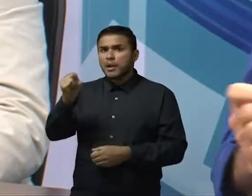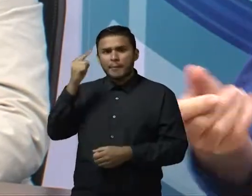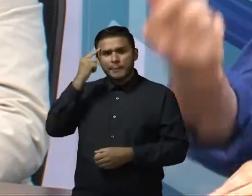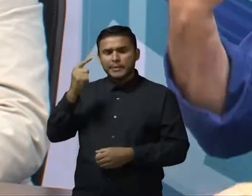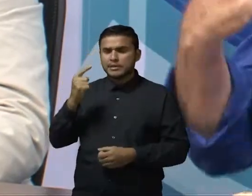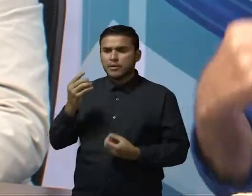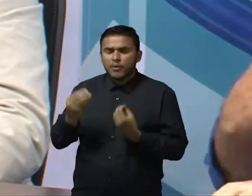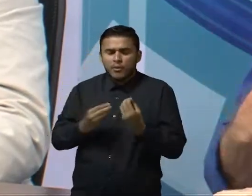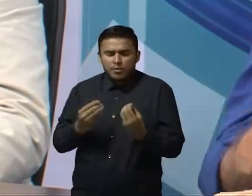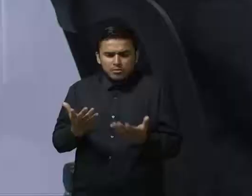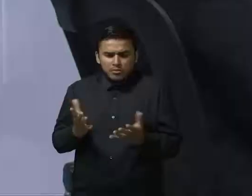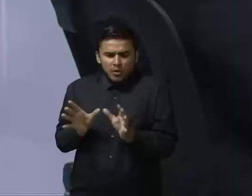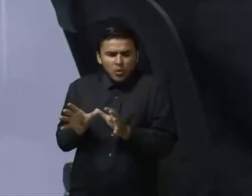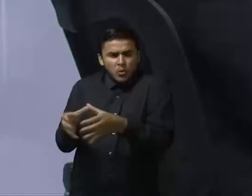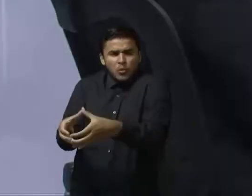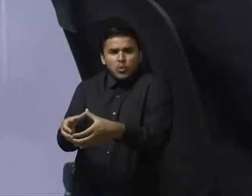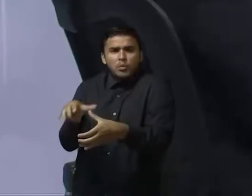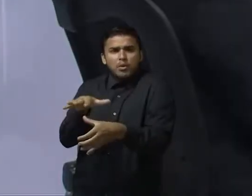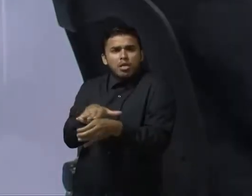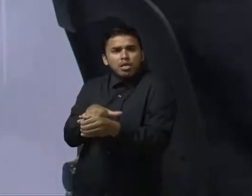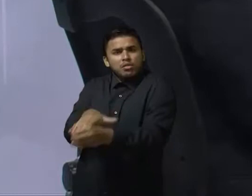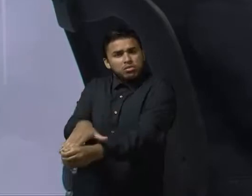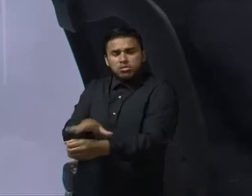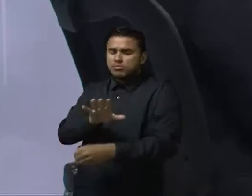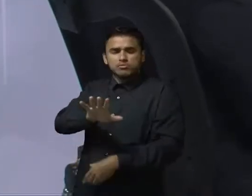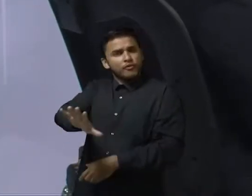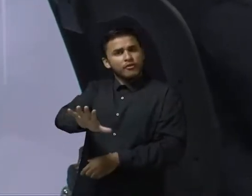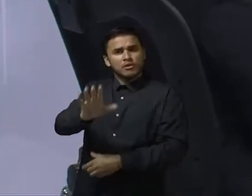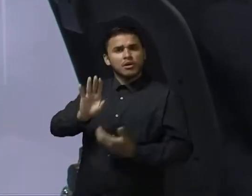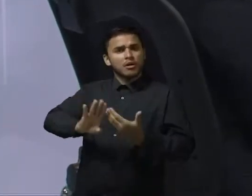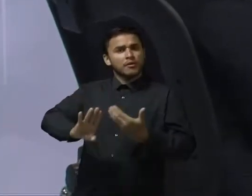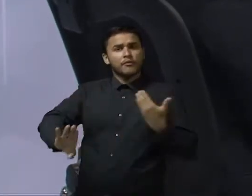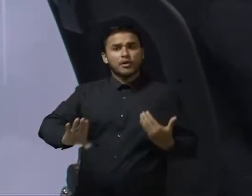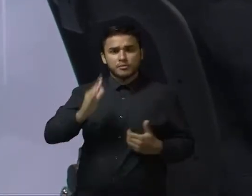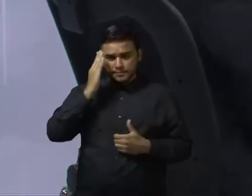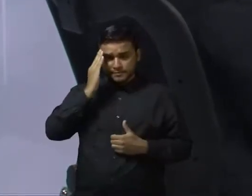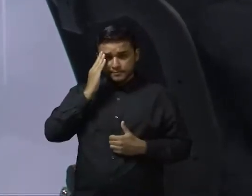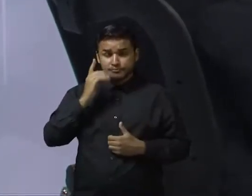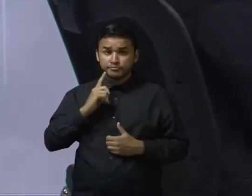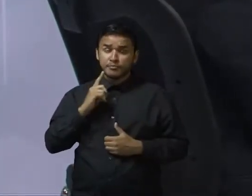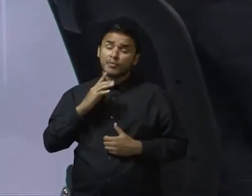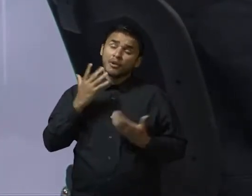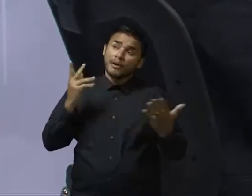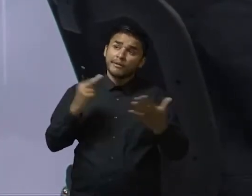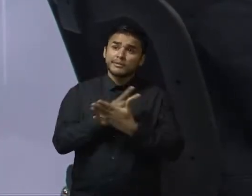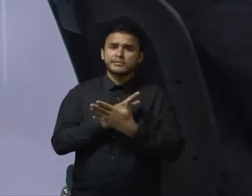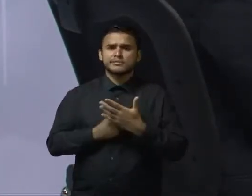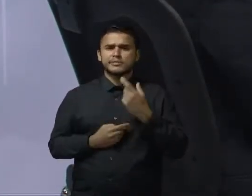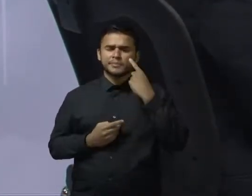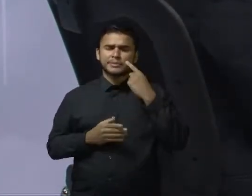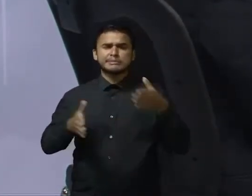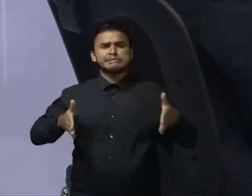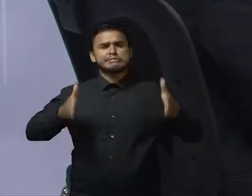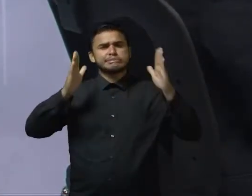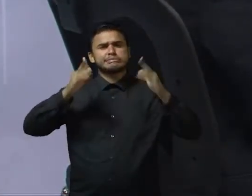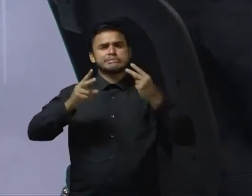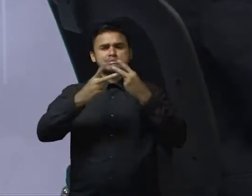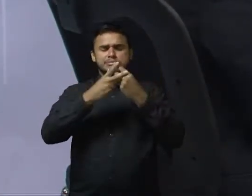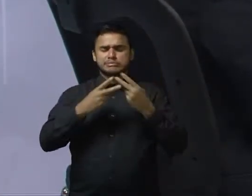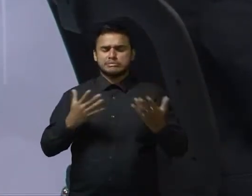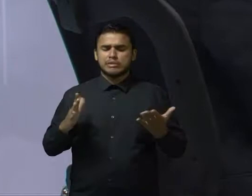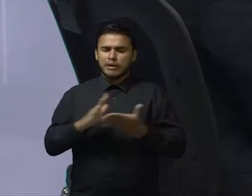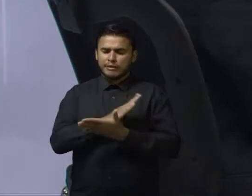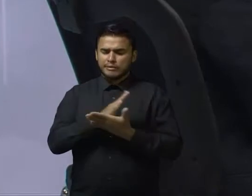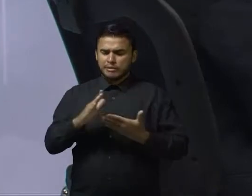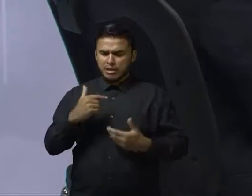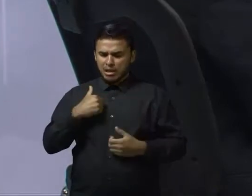muito preocupante, que é o dado dos presídios. Os dados dos presídios, as pessoas acham, inclusive, que tem muita gente que me diz: